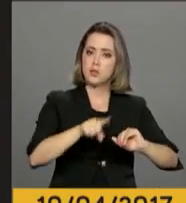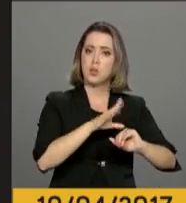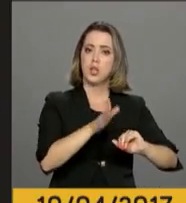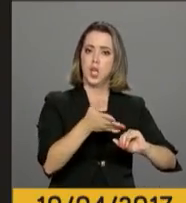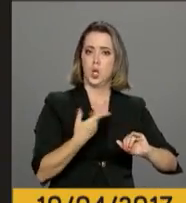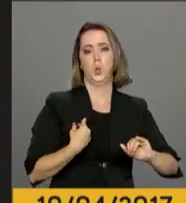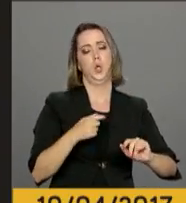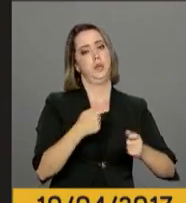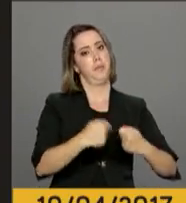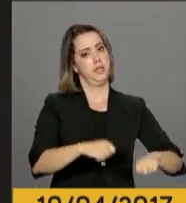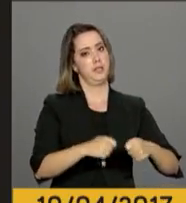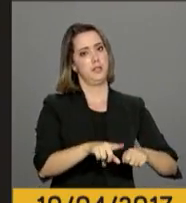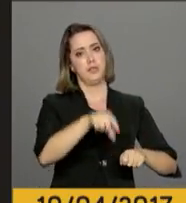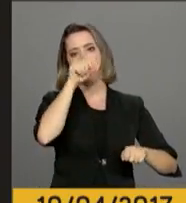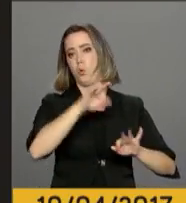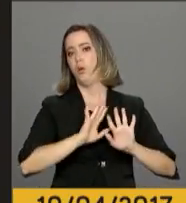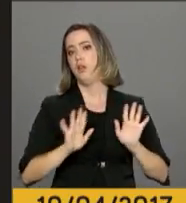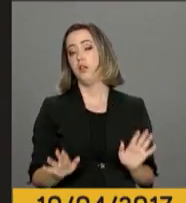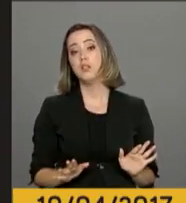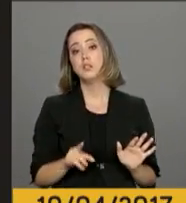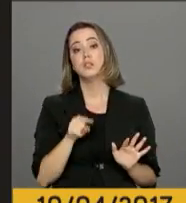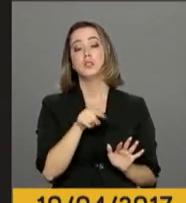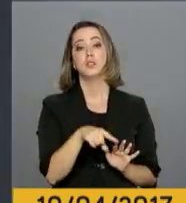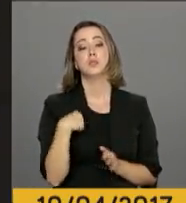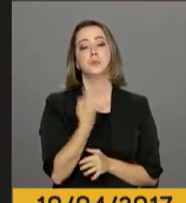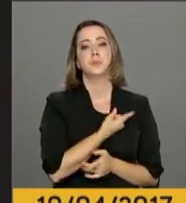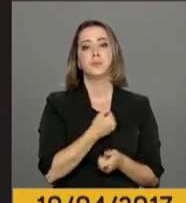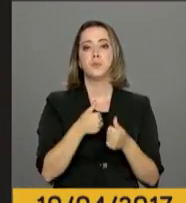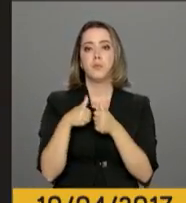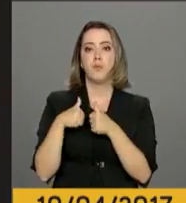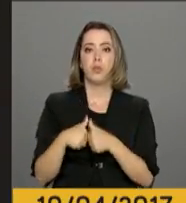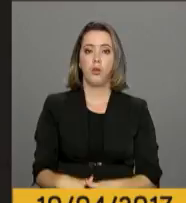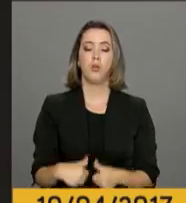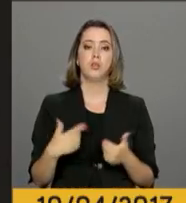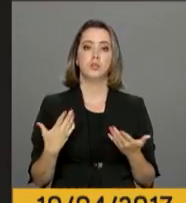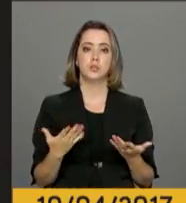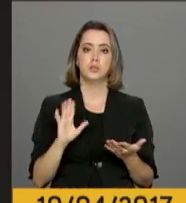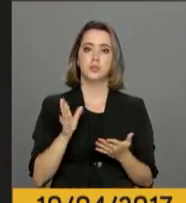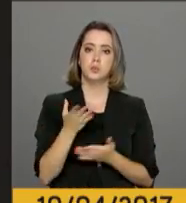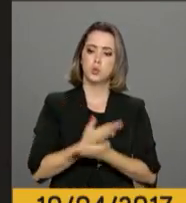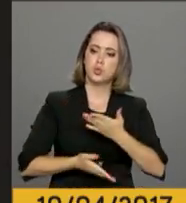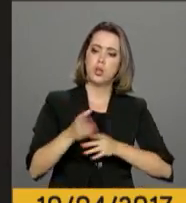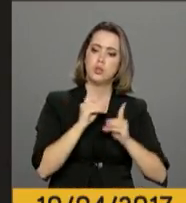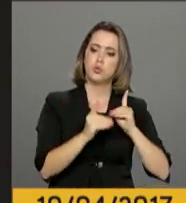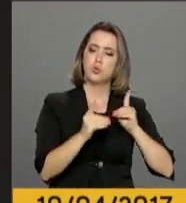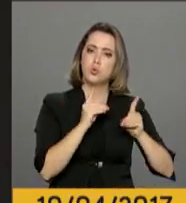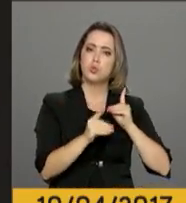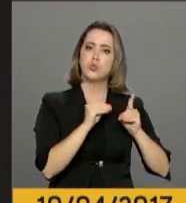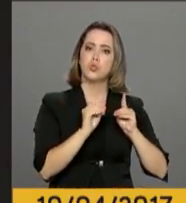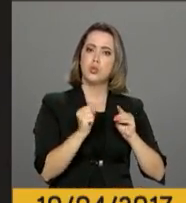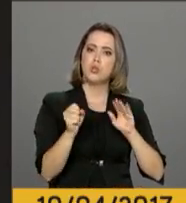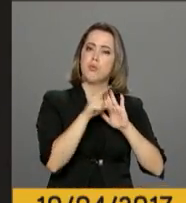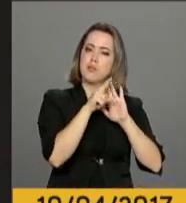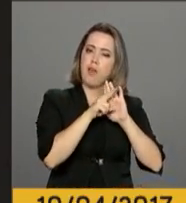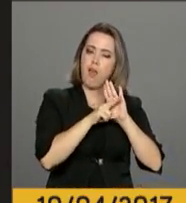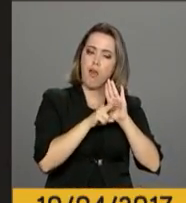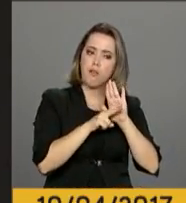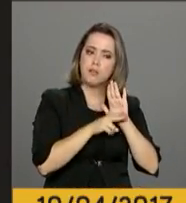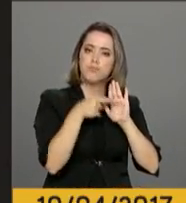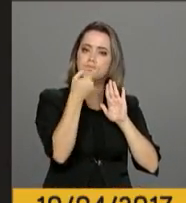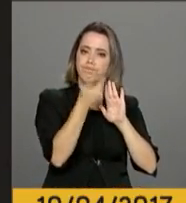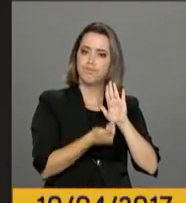o senhor desse processo. Nós estamos até negociando os termos da reforma a